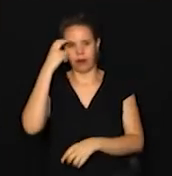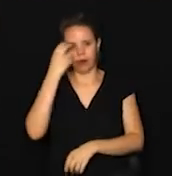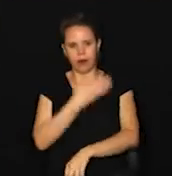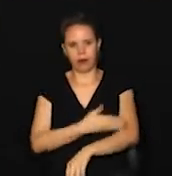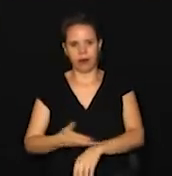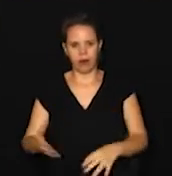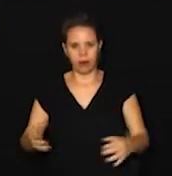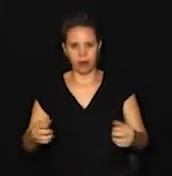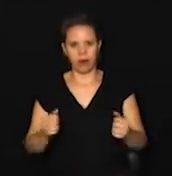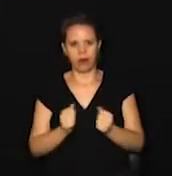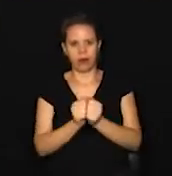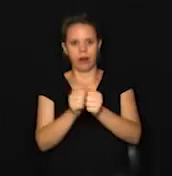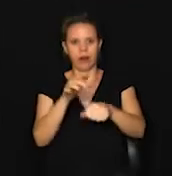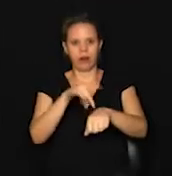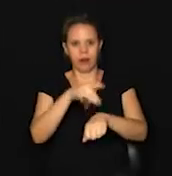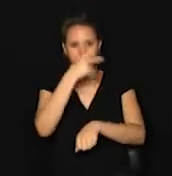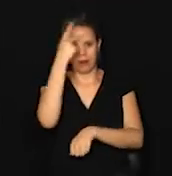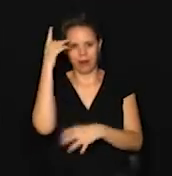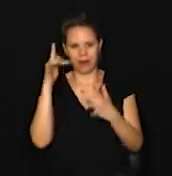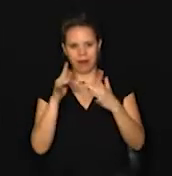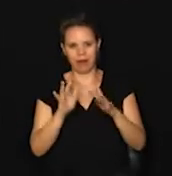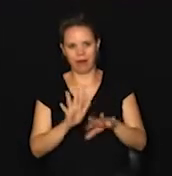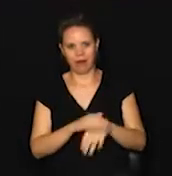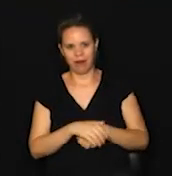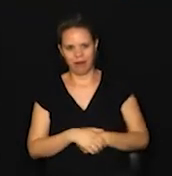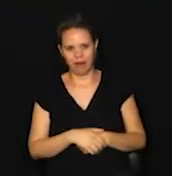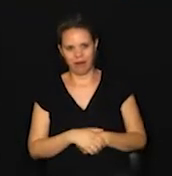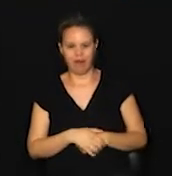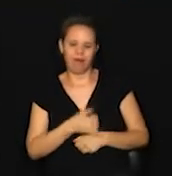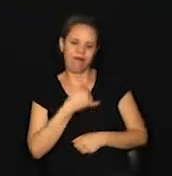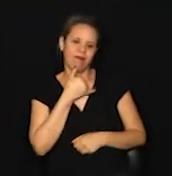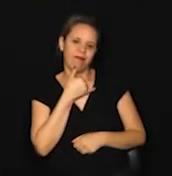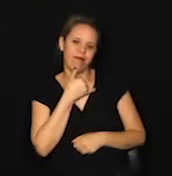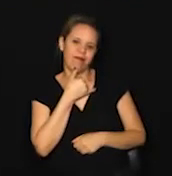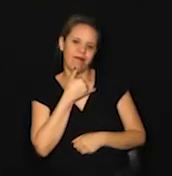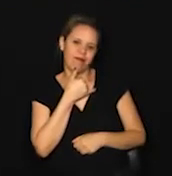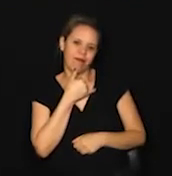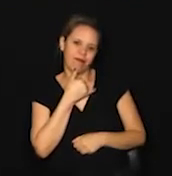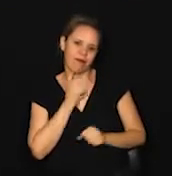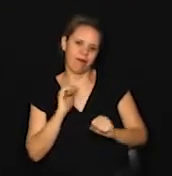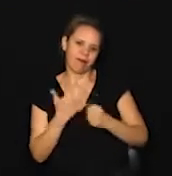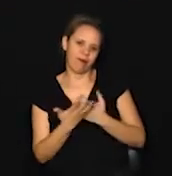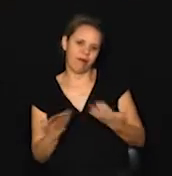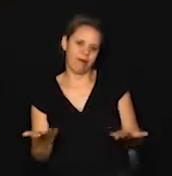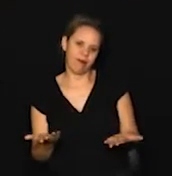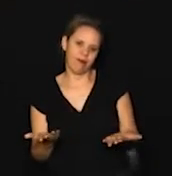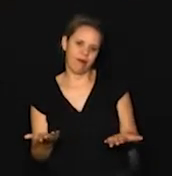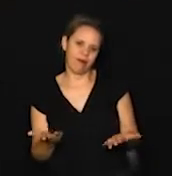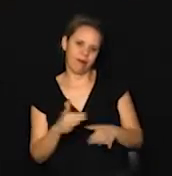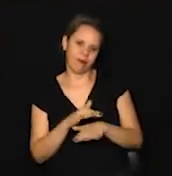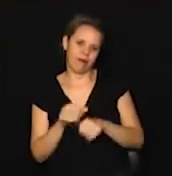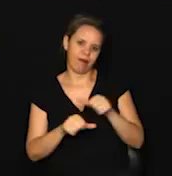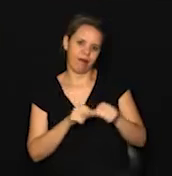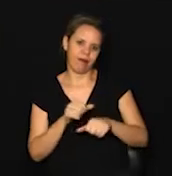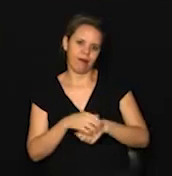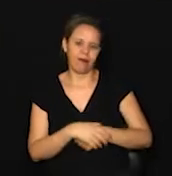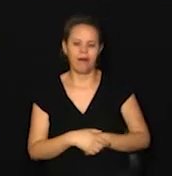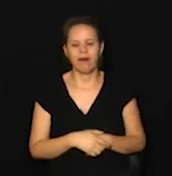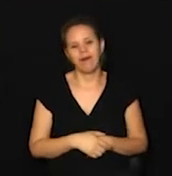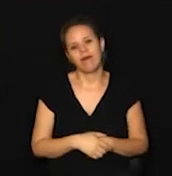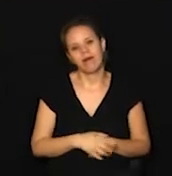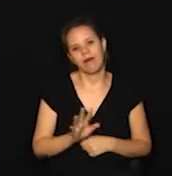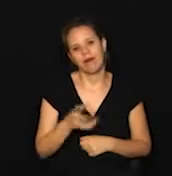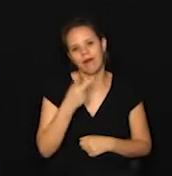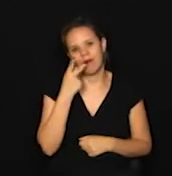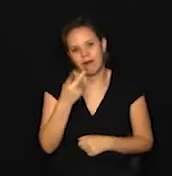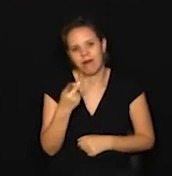gosta de encostar no outro. Isso, infelizmente, com a pandemia da Covid-19, tem que ser mudado. A gente já falou aqui